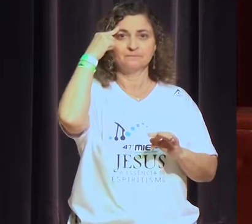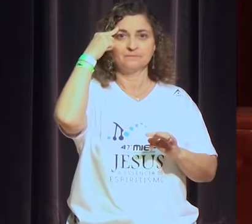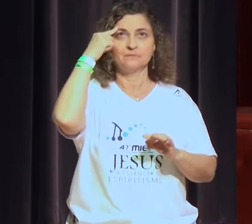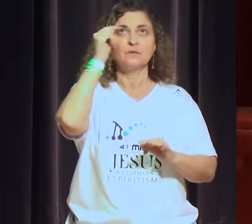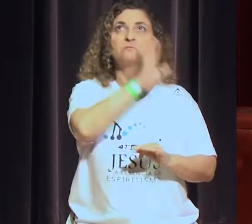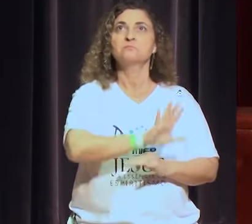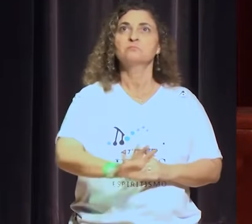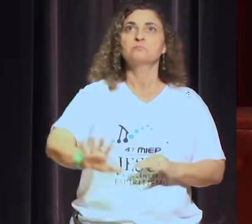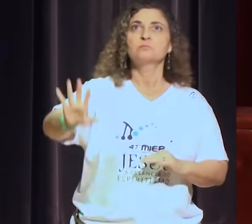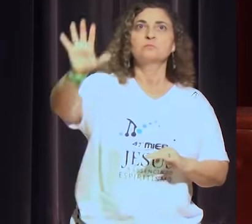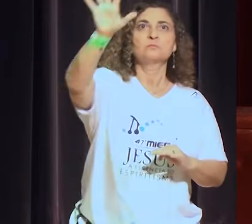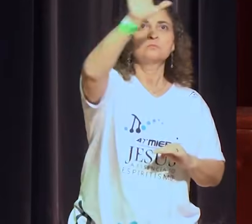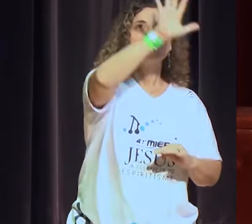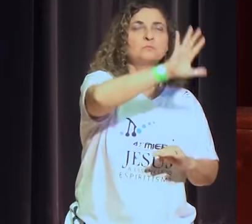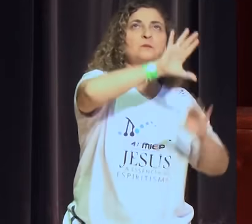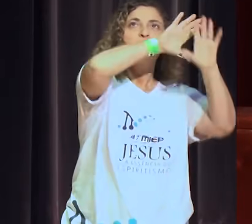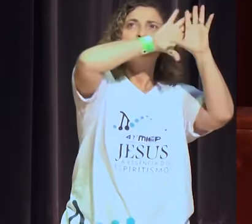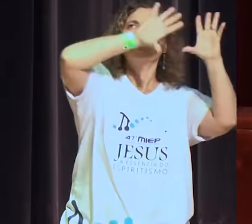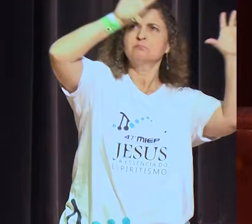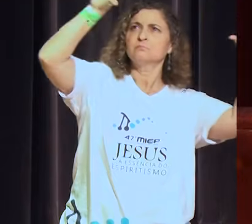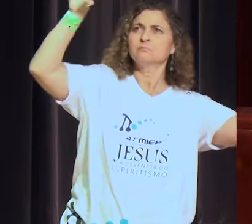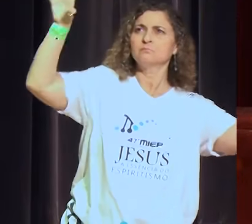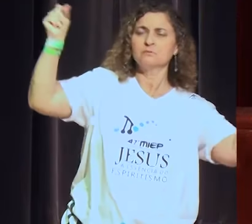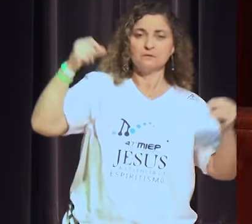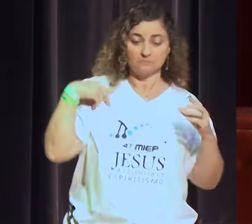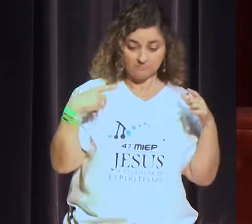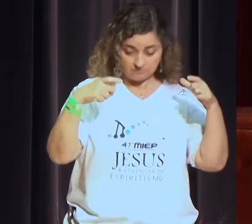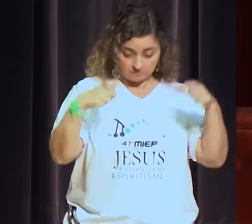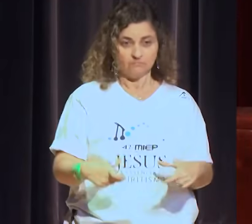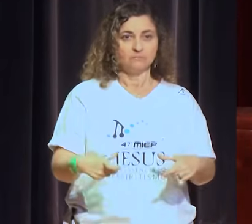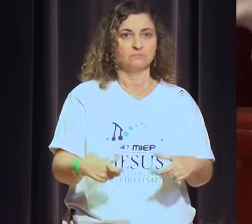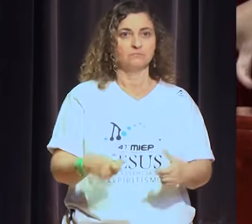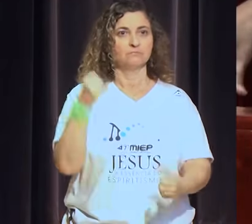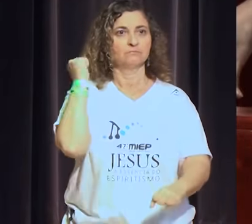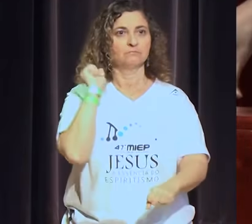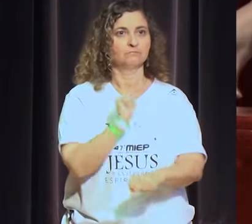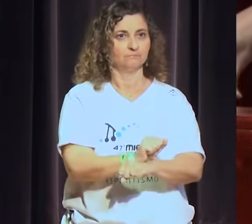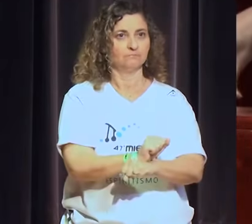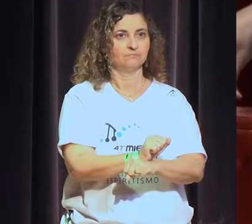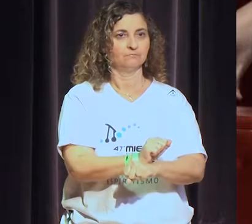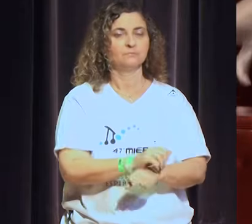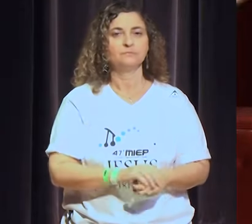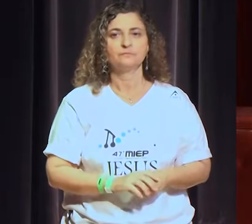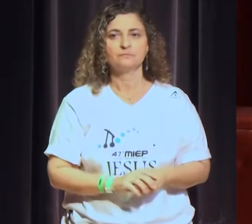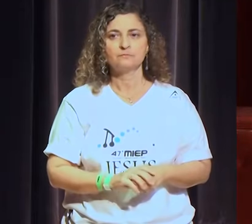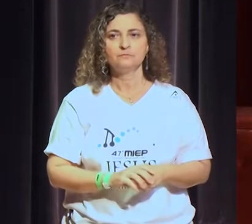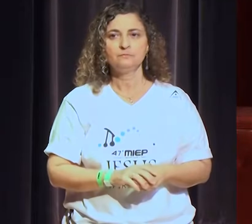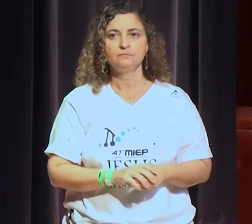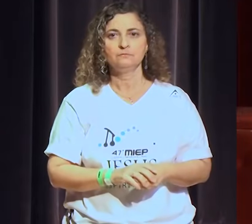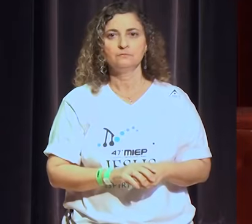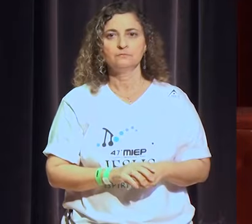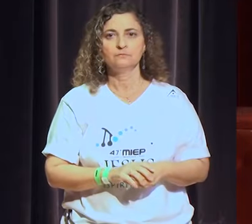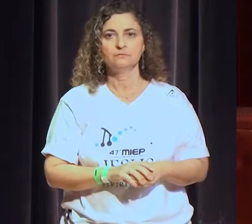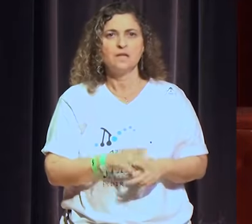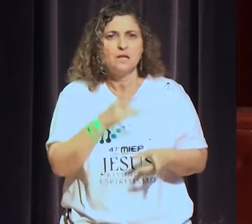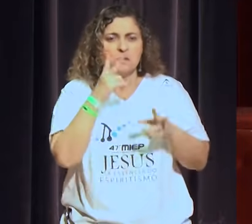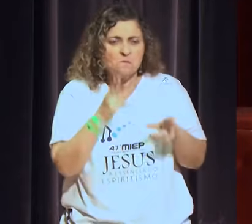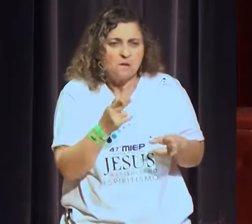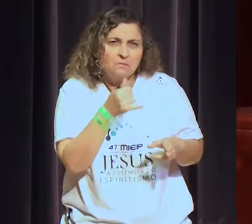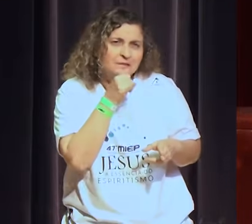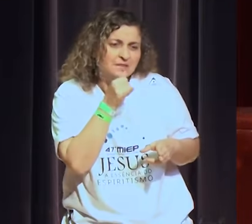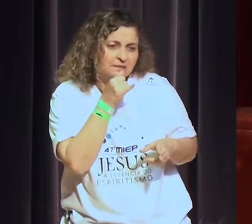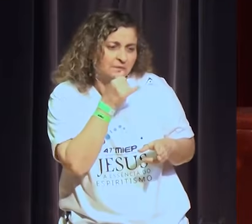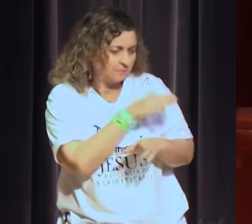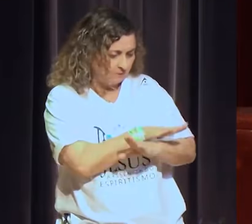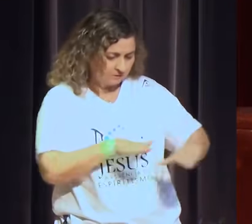O espaço era uma coisa fixa, era esse palco aqui. Aí eu coloquei essa tribuna, o microfone, as